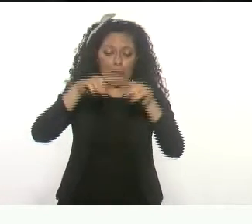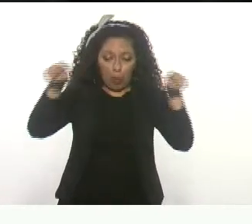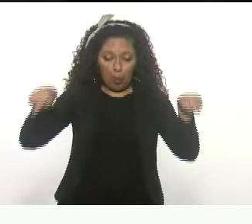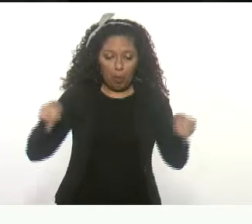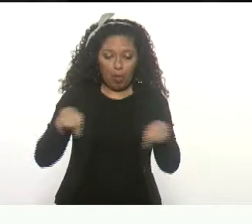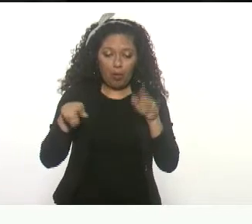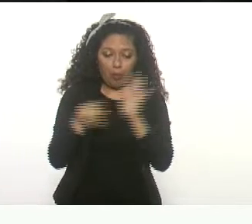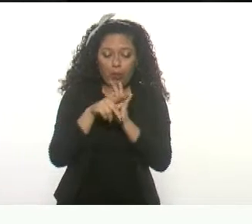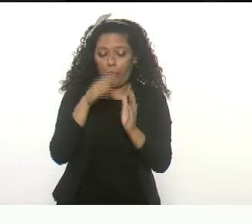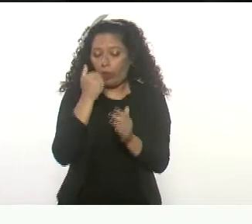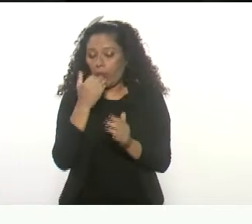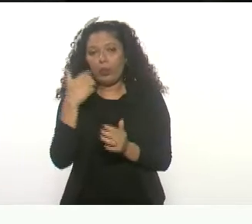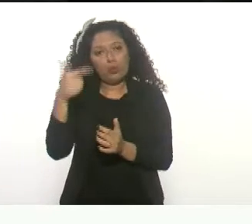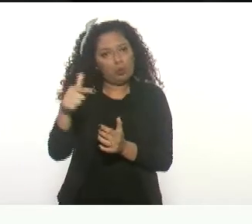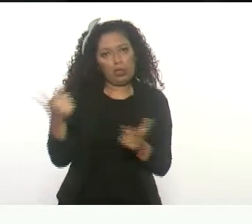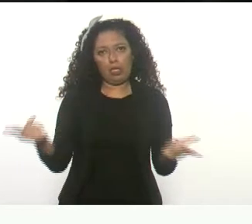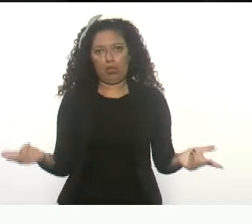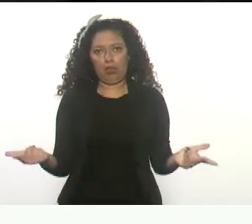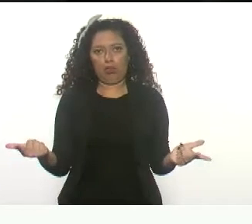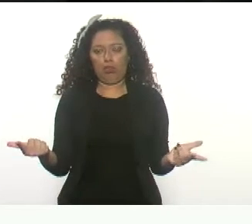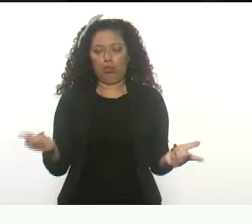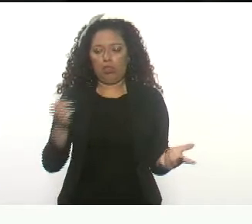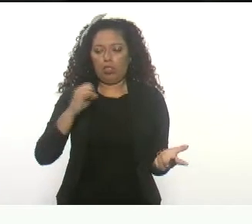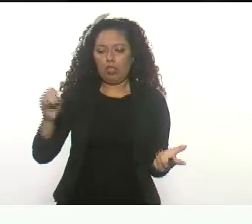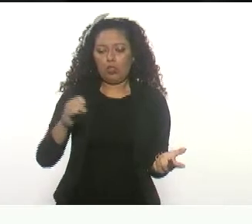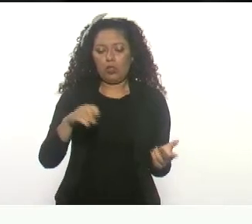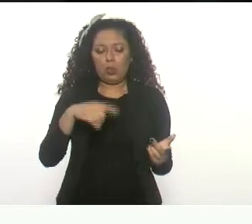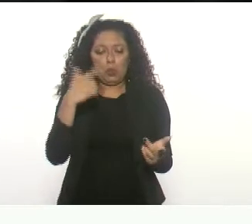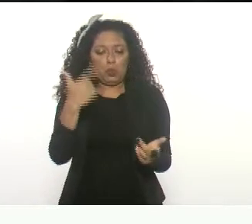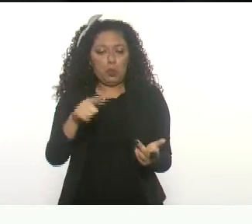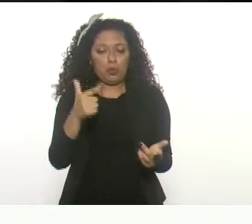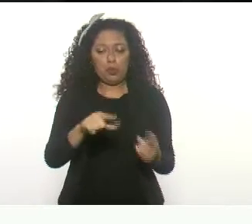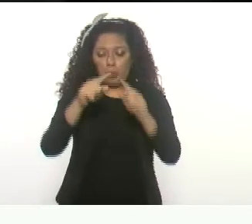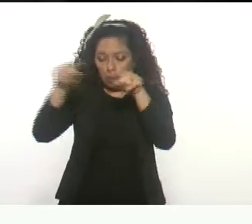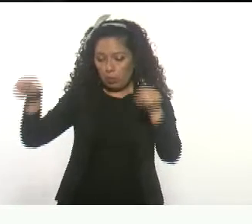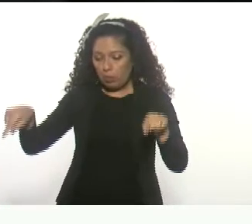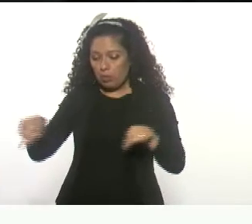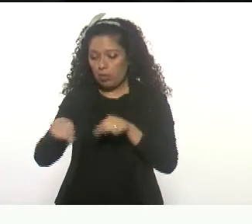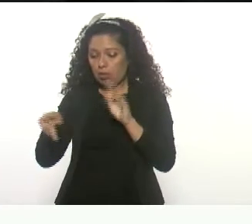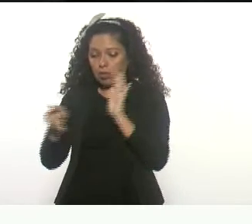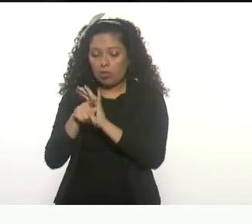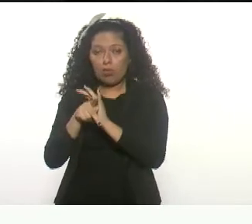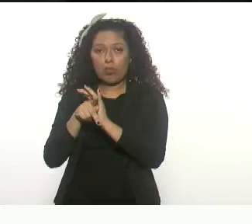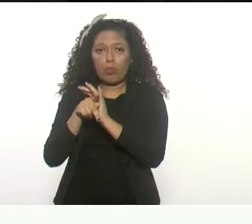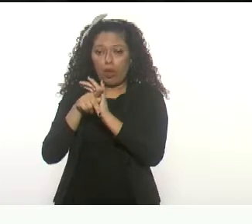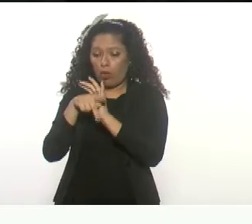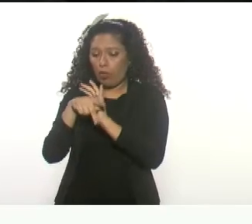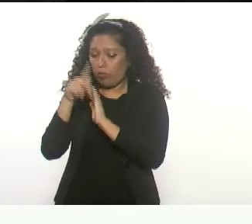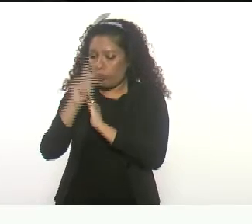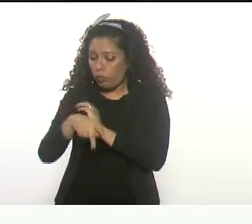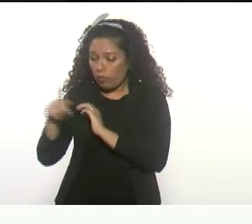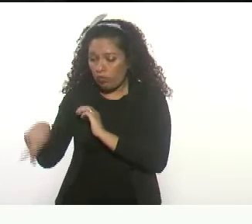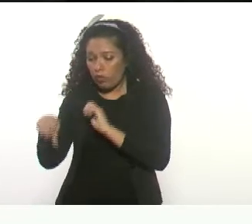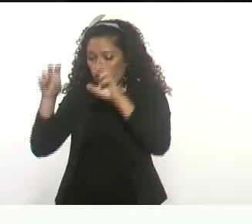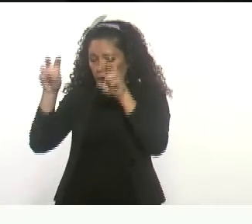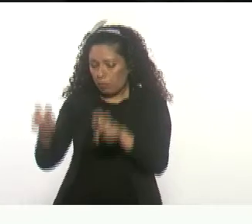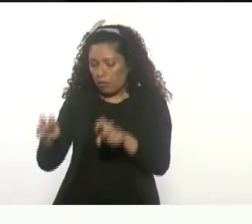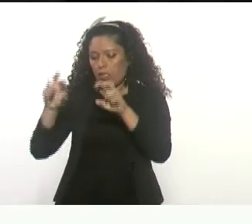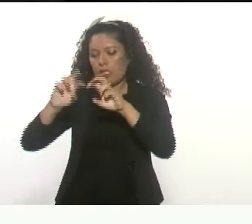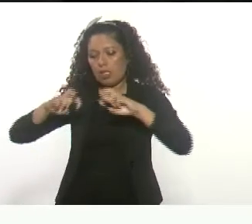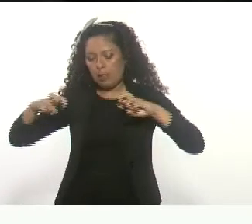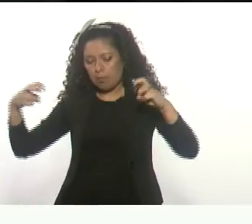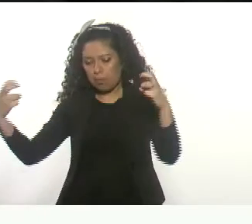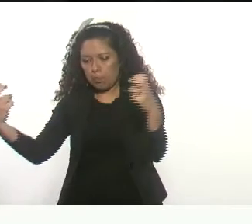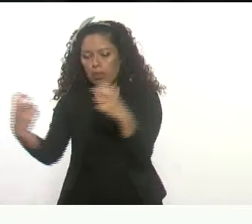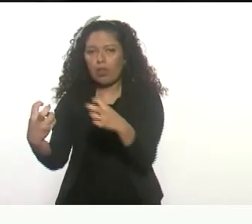dá para fazer tempo integral numa escola que não tem uma sala de professores, por exemplo, para o professor fazer planejamento, para fazer uma reunião. Não